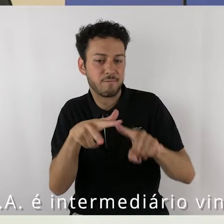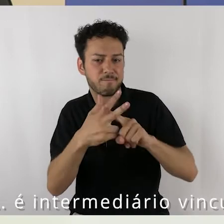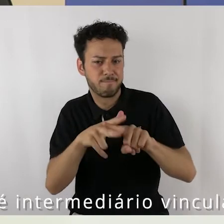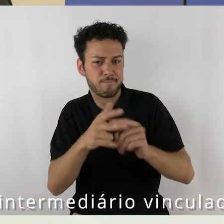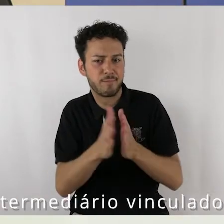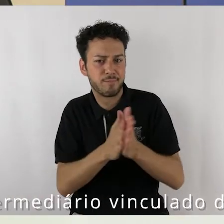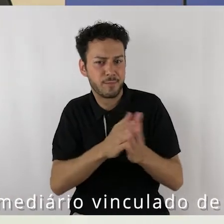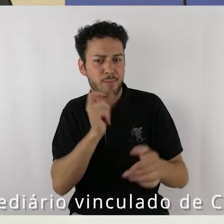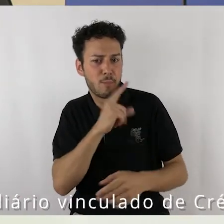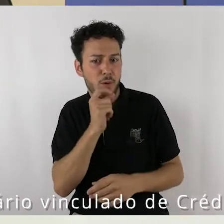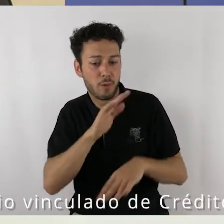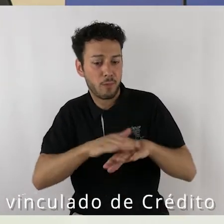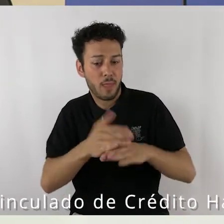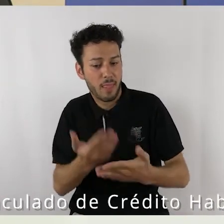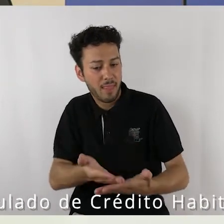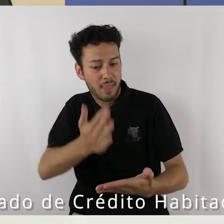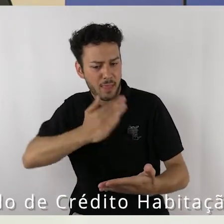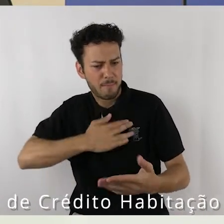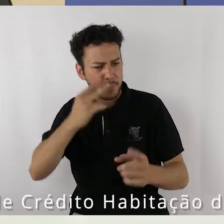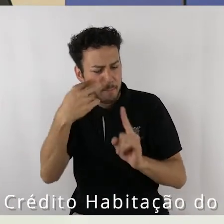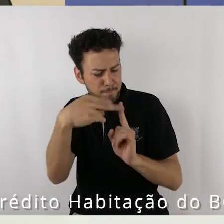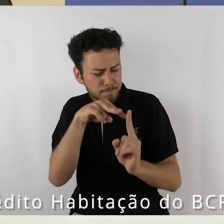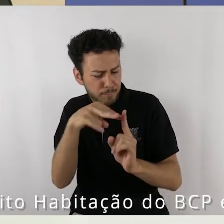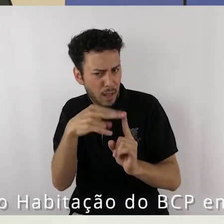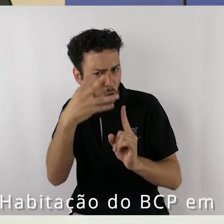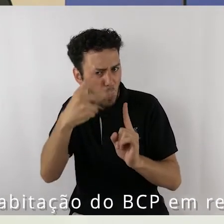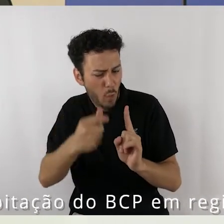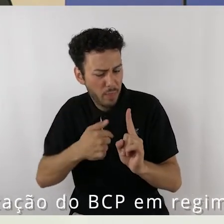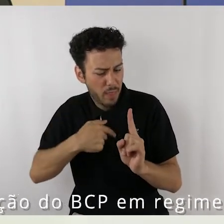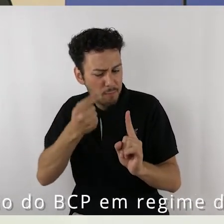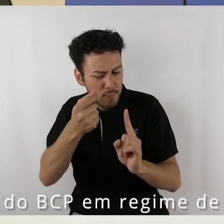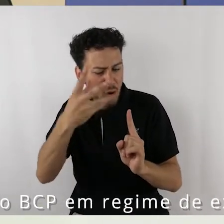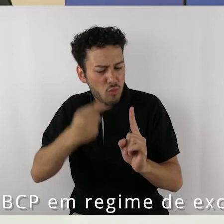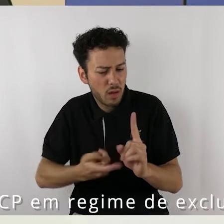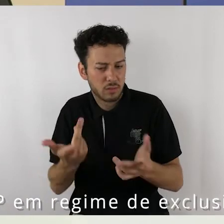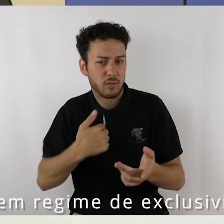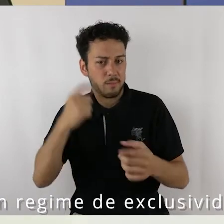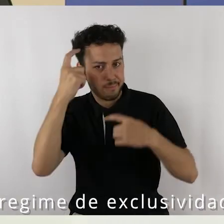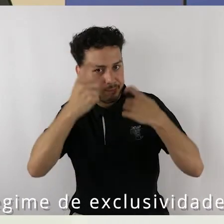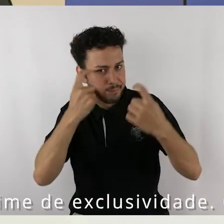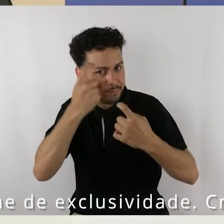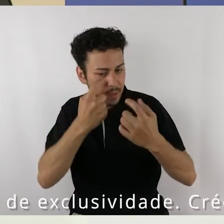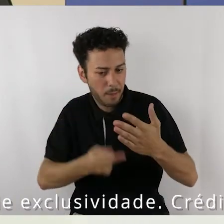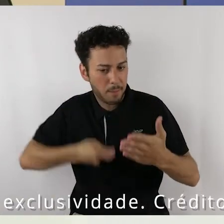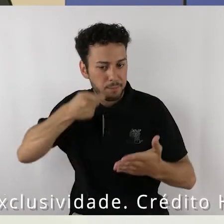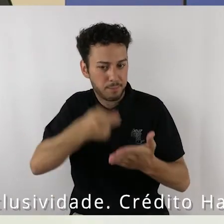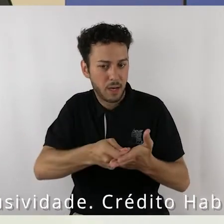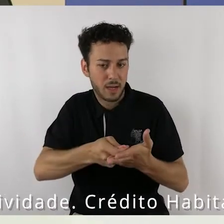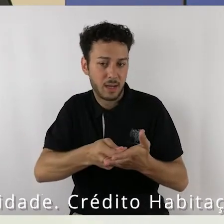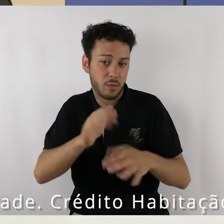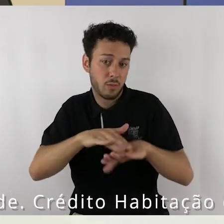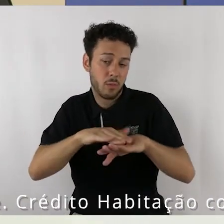ferramenta será útil precisamente porque nos vai dar essa percepção essa primeira percepção de qual são os encargos